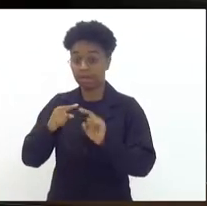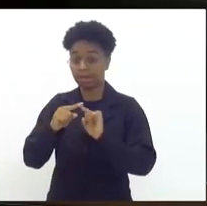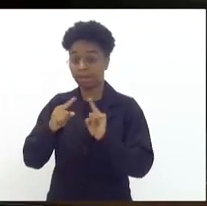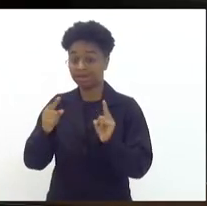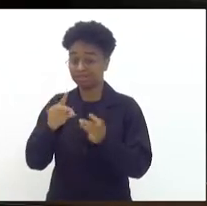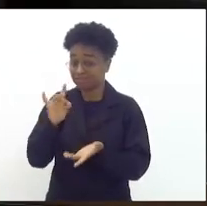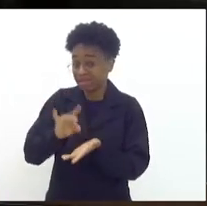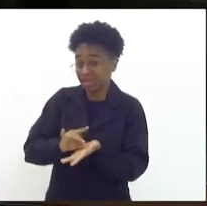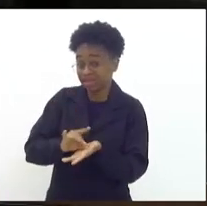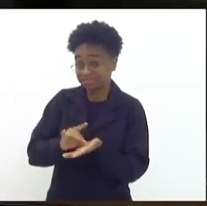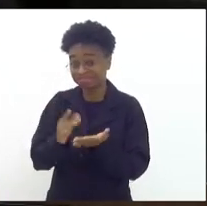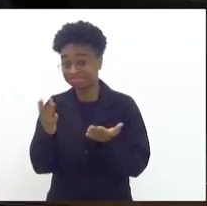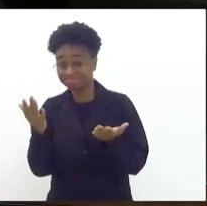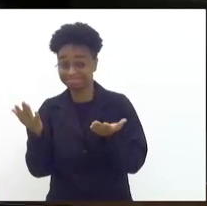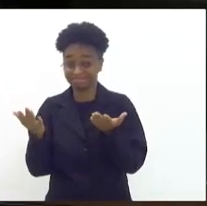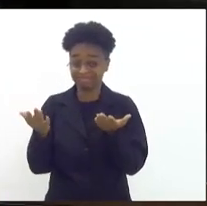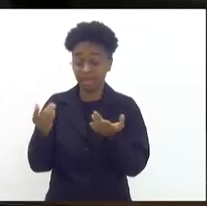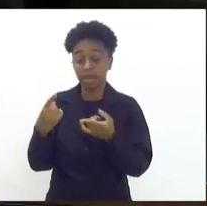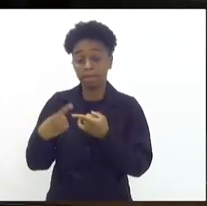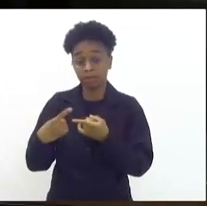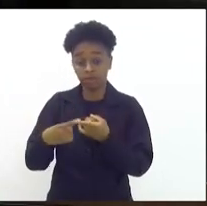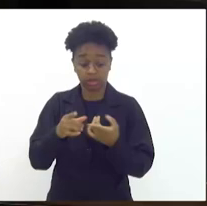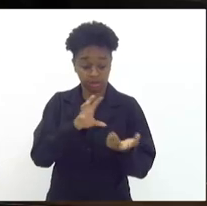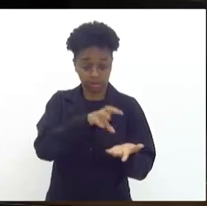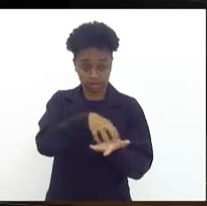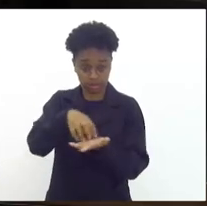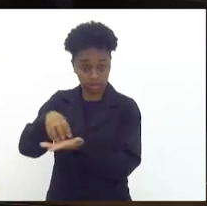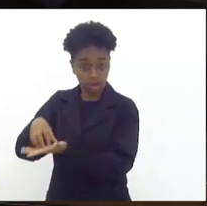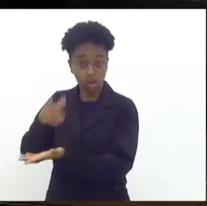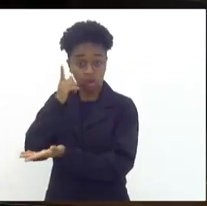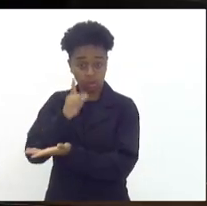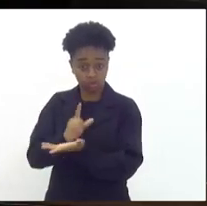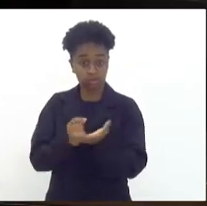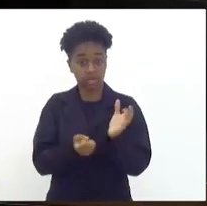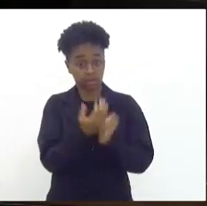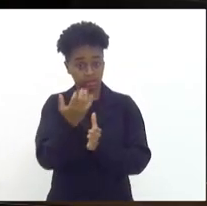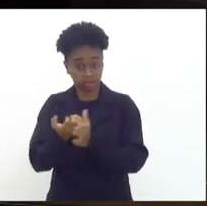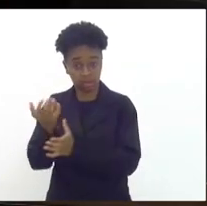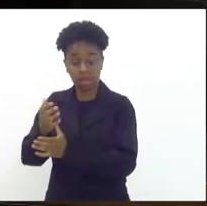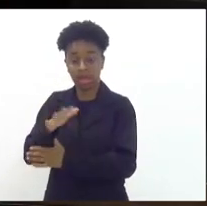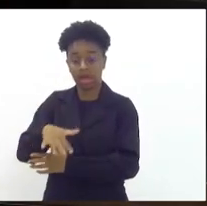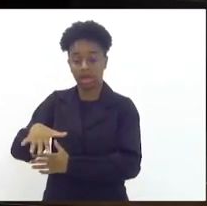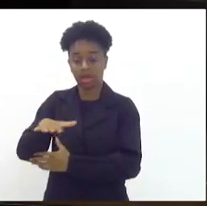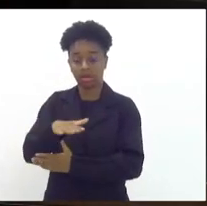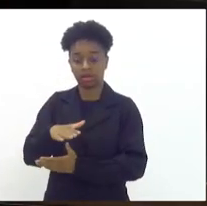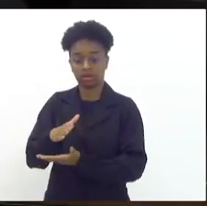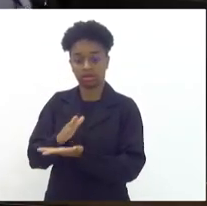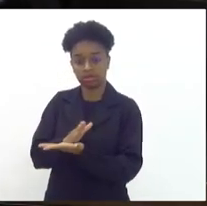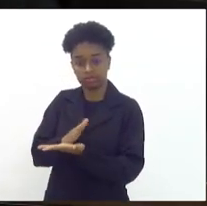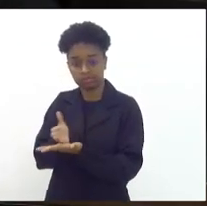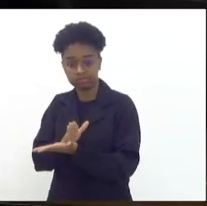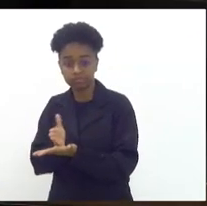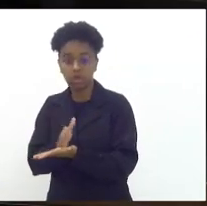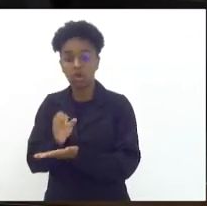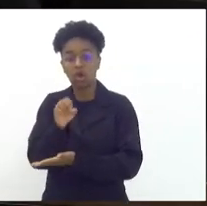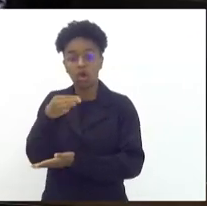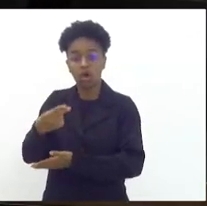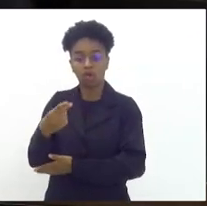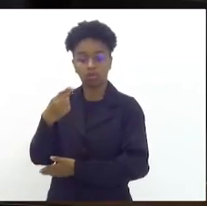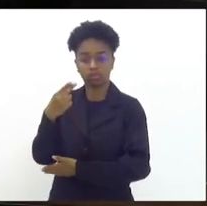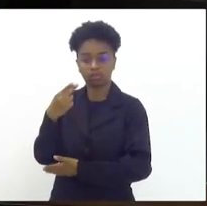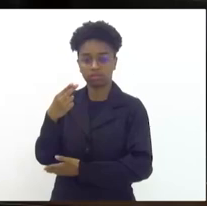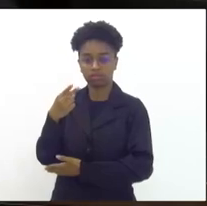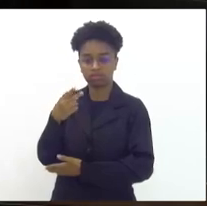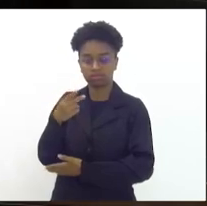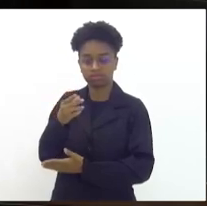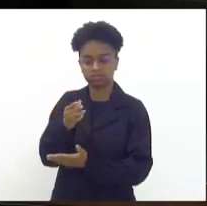porque para que ele setores que tiverem produção na zona franca e em outro estado ou seja em que haja competição